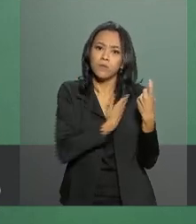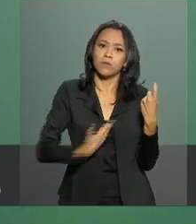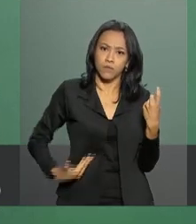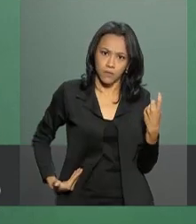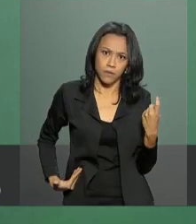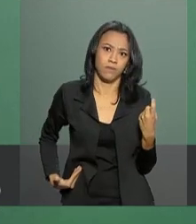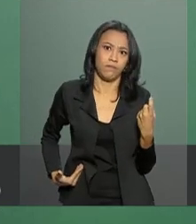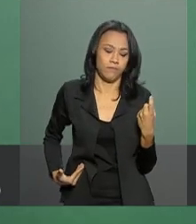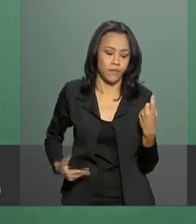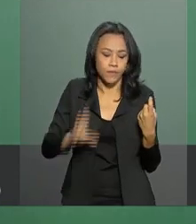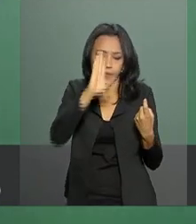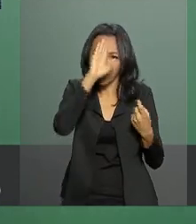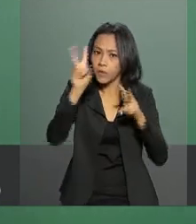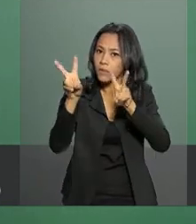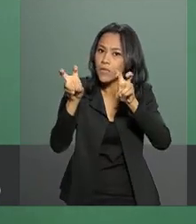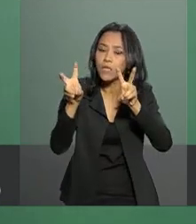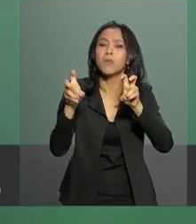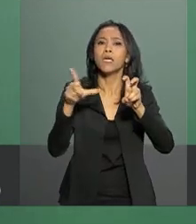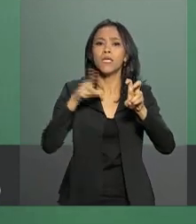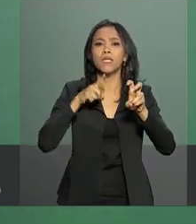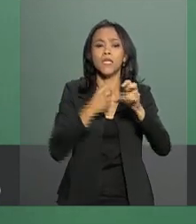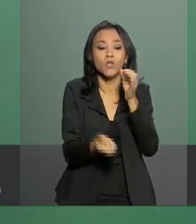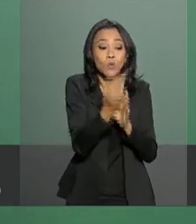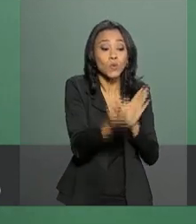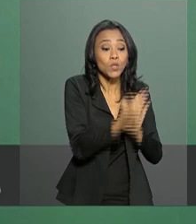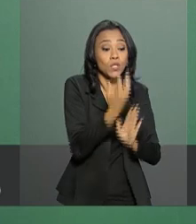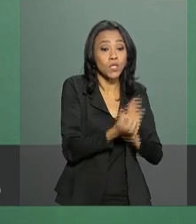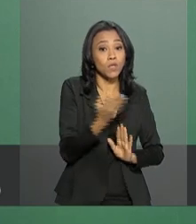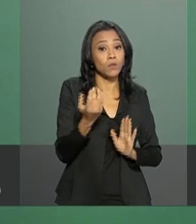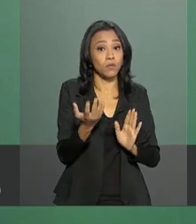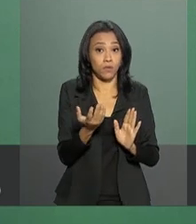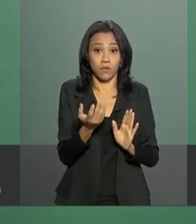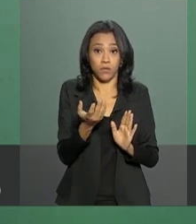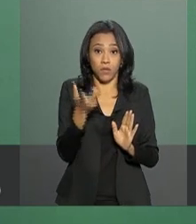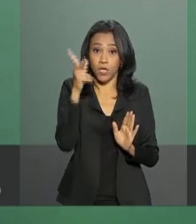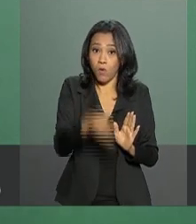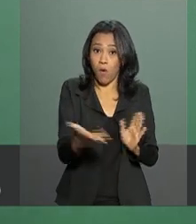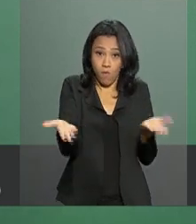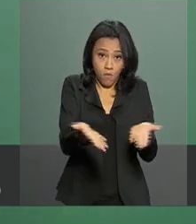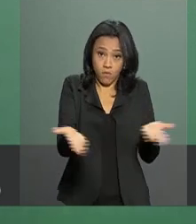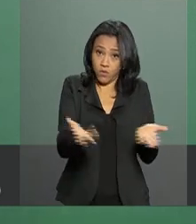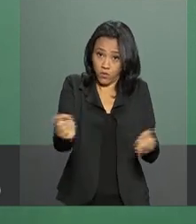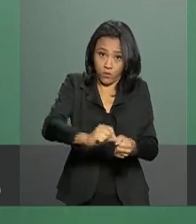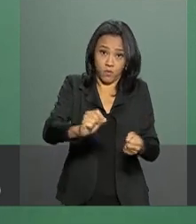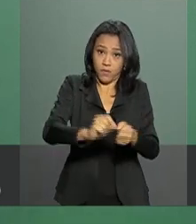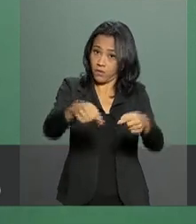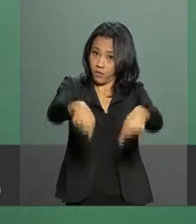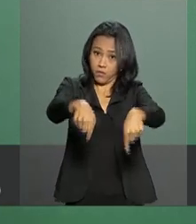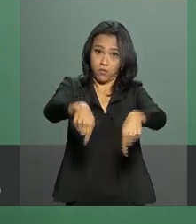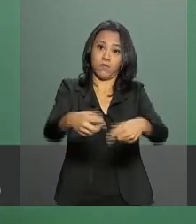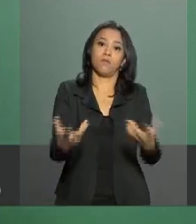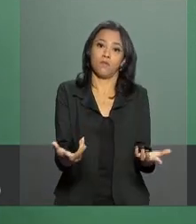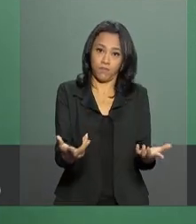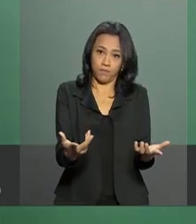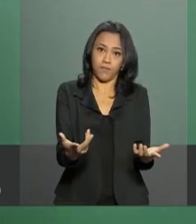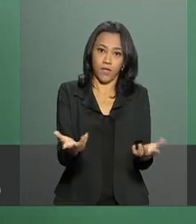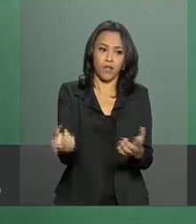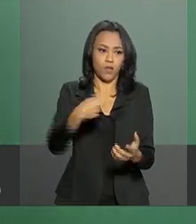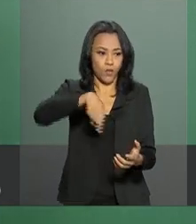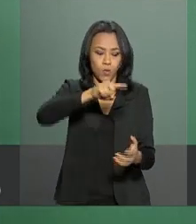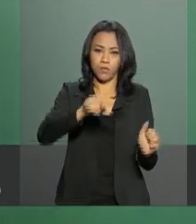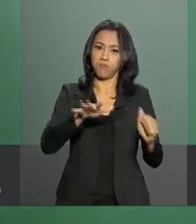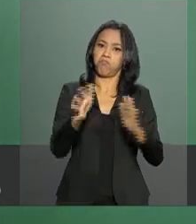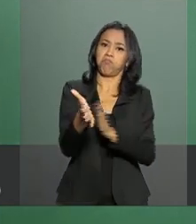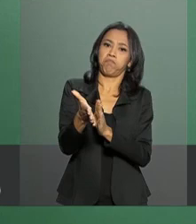preocuparem tem gerado medidas como esta que agora nós estamos aqui é todos aplaudiam tanto